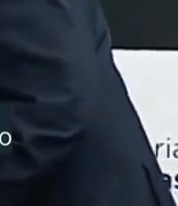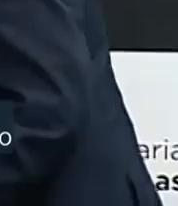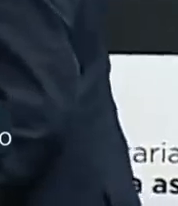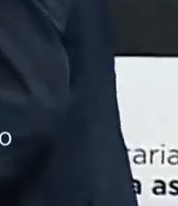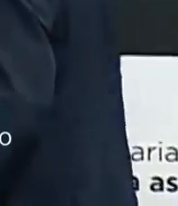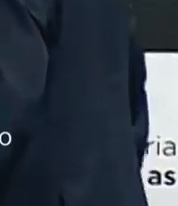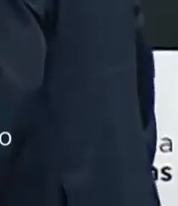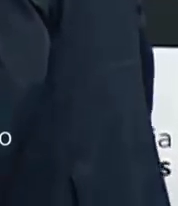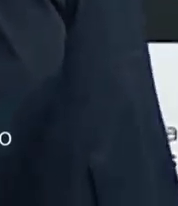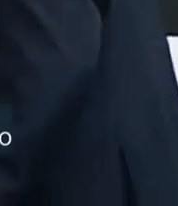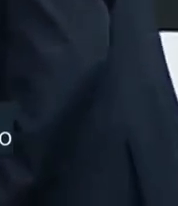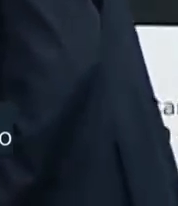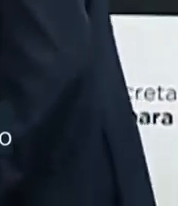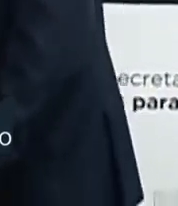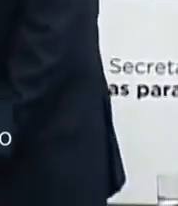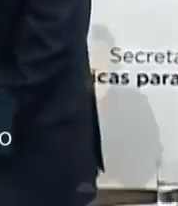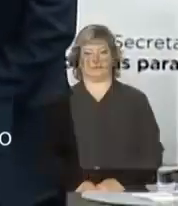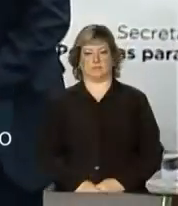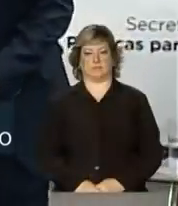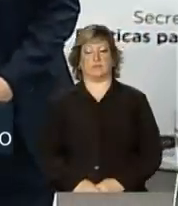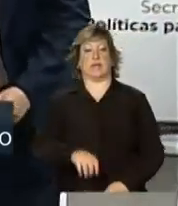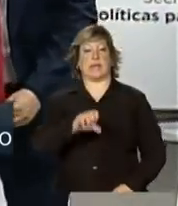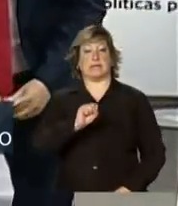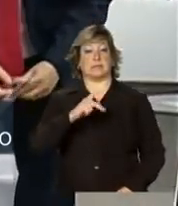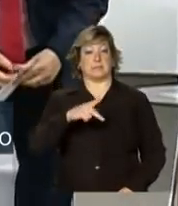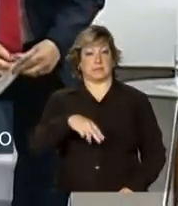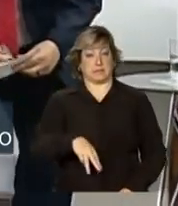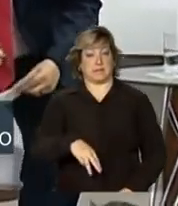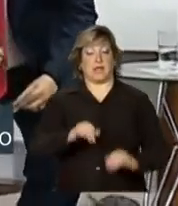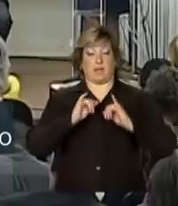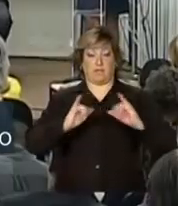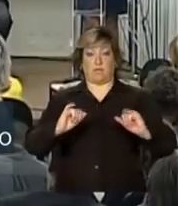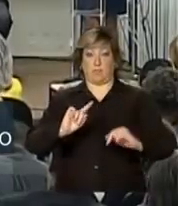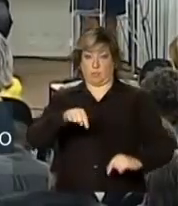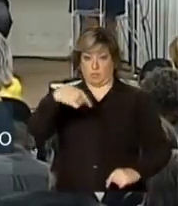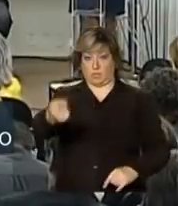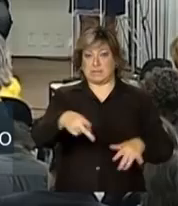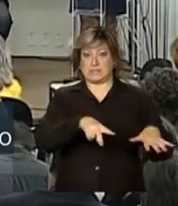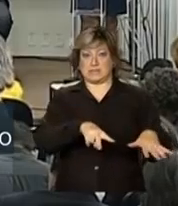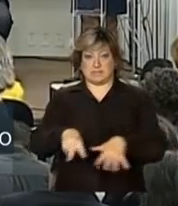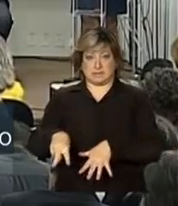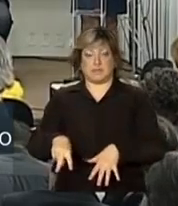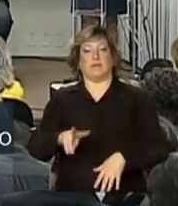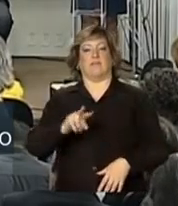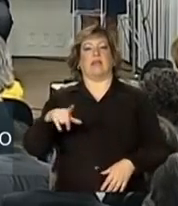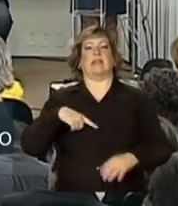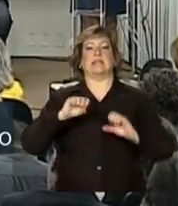A SPM informa que na próxima semana haverá um seminário